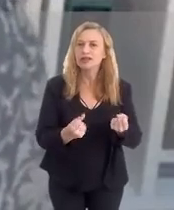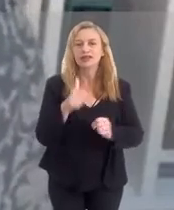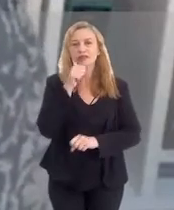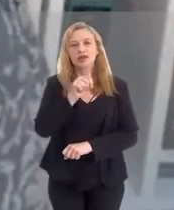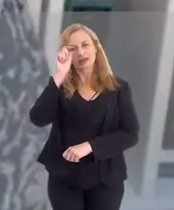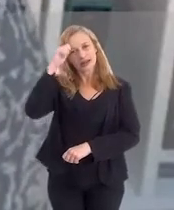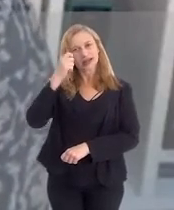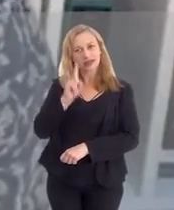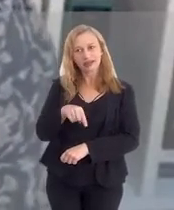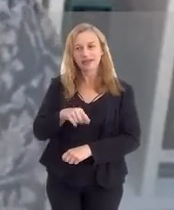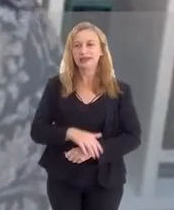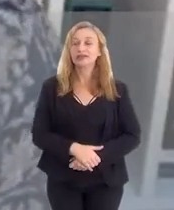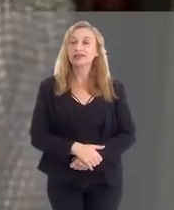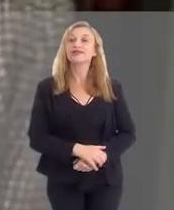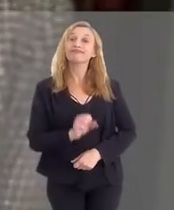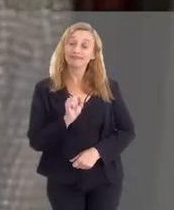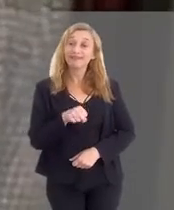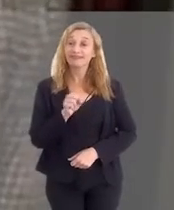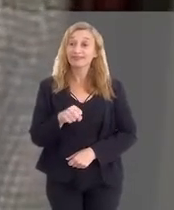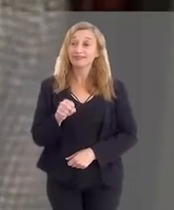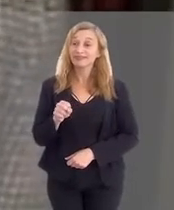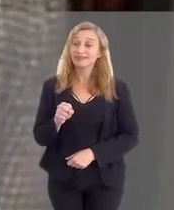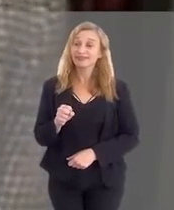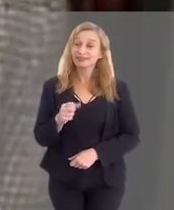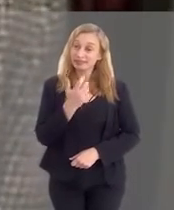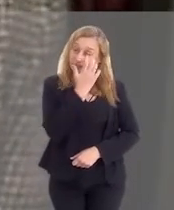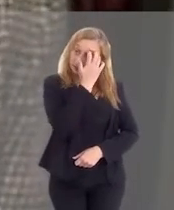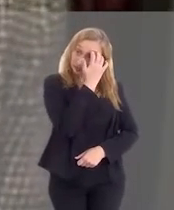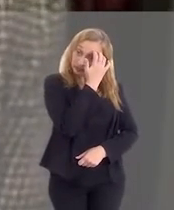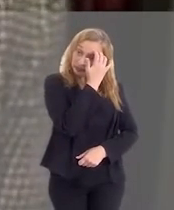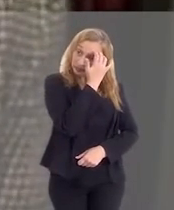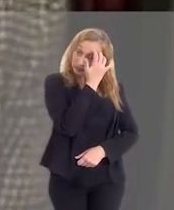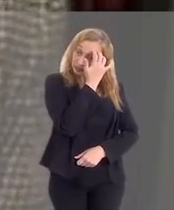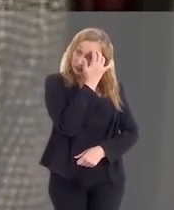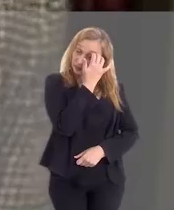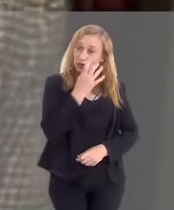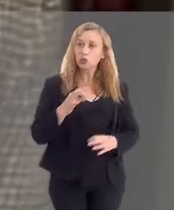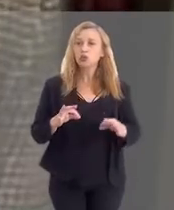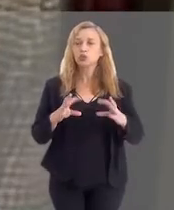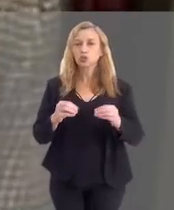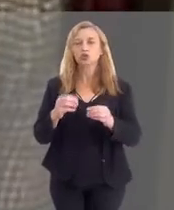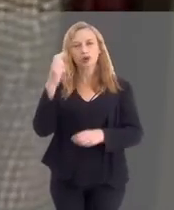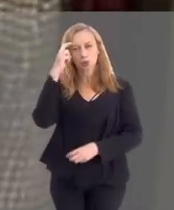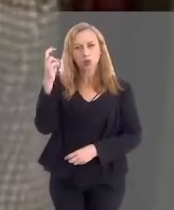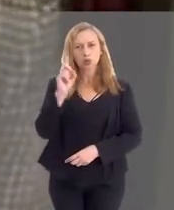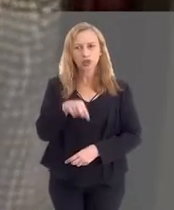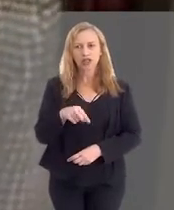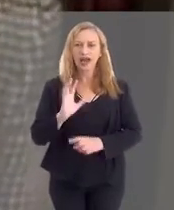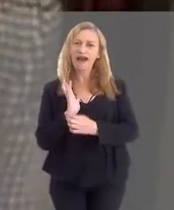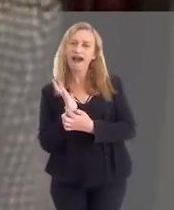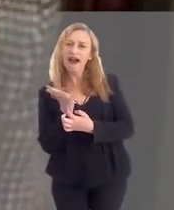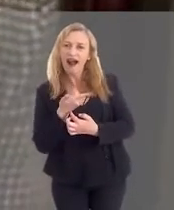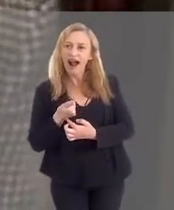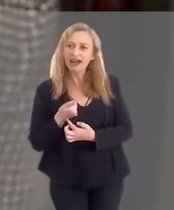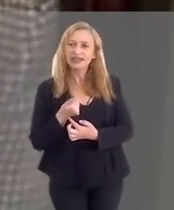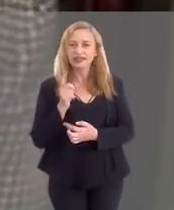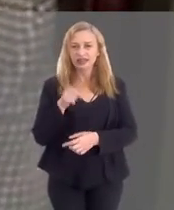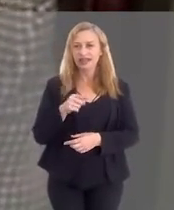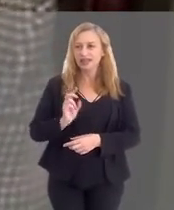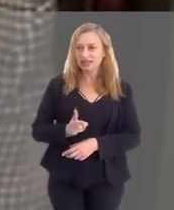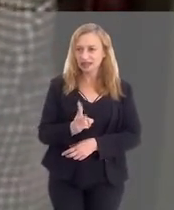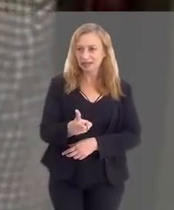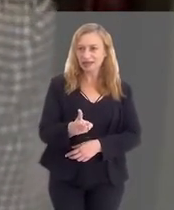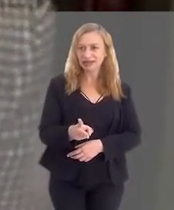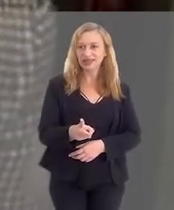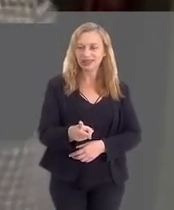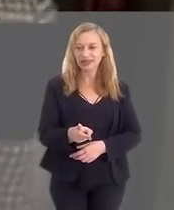sobretudo, das mulheres negras, não é? Sim, e acho que no centro disso tudo a cultura, né? A arte e a cultura que